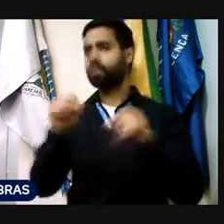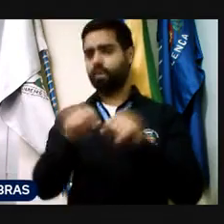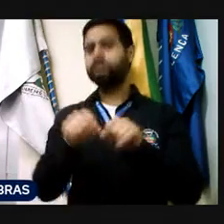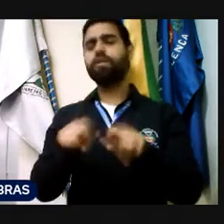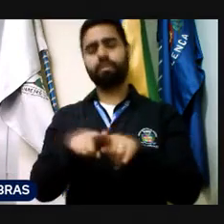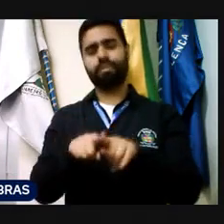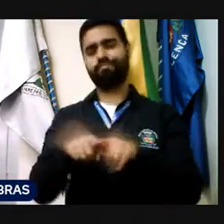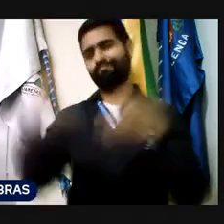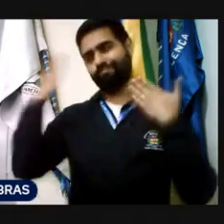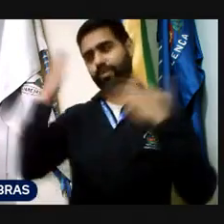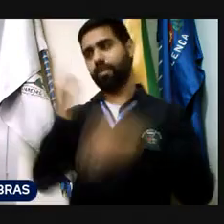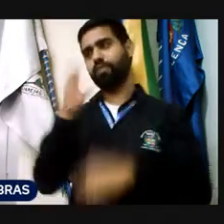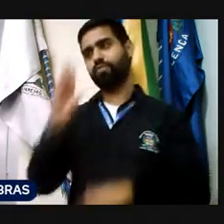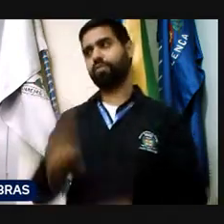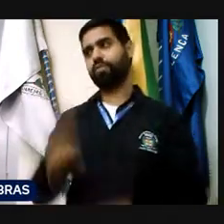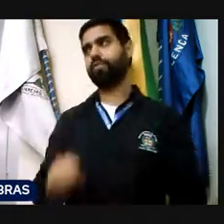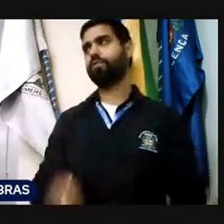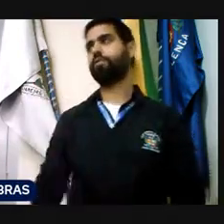também. Obrigado, uma boa noite a todos.